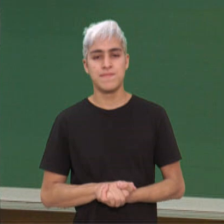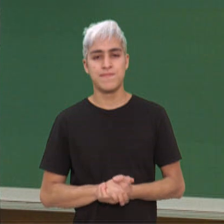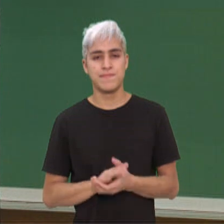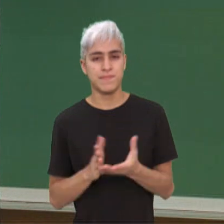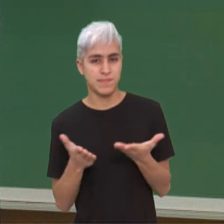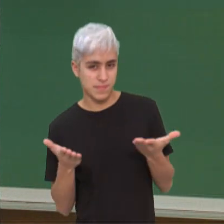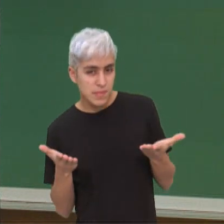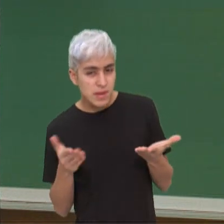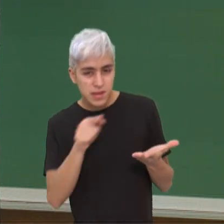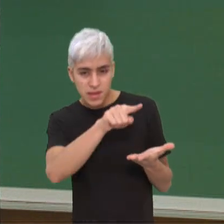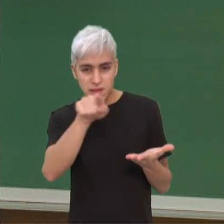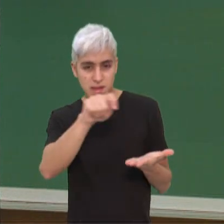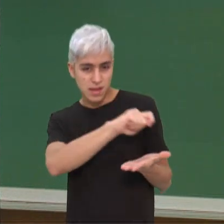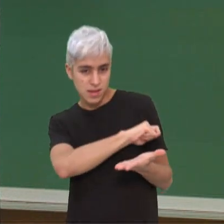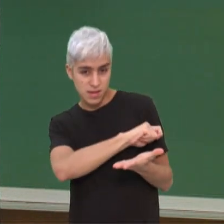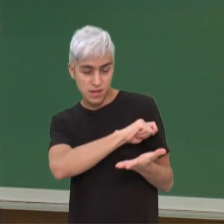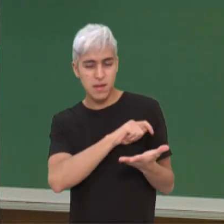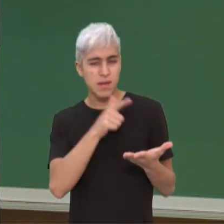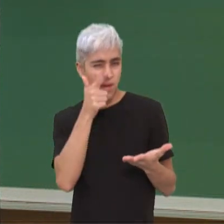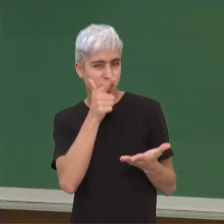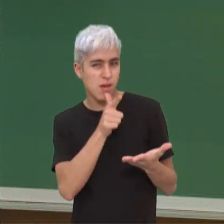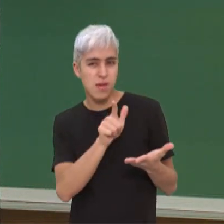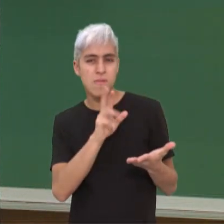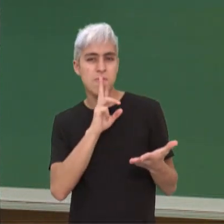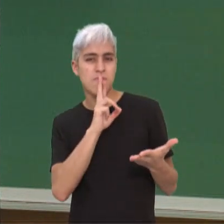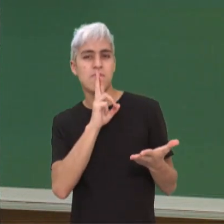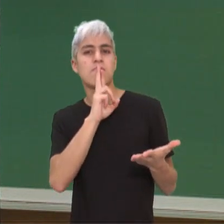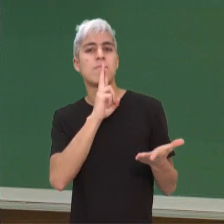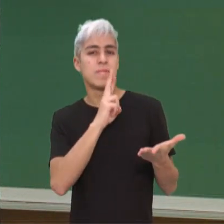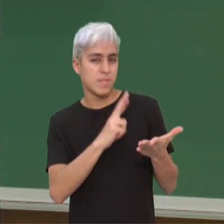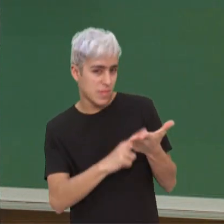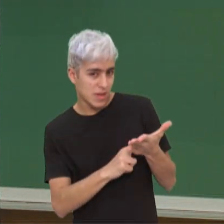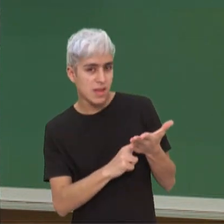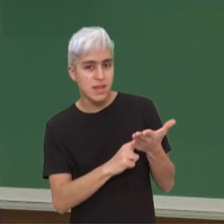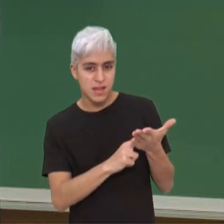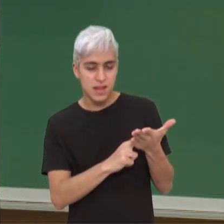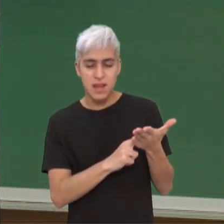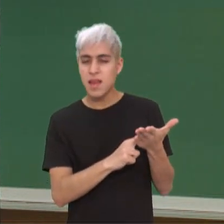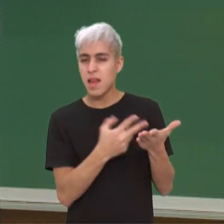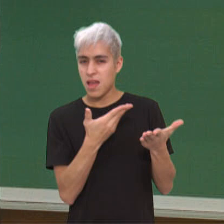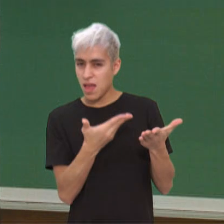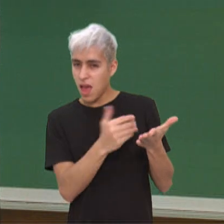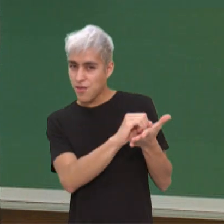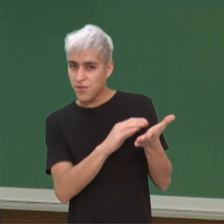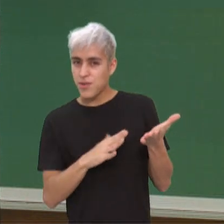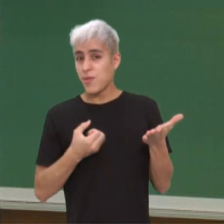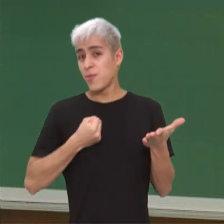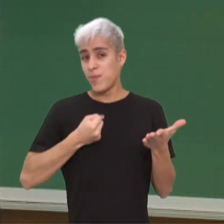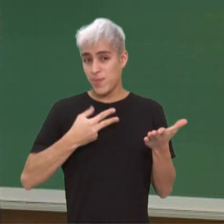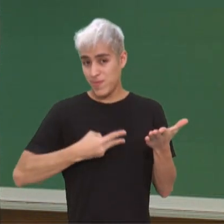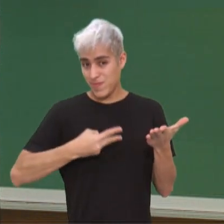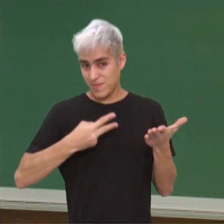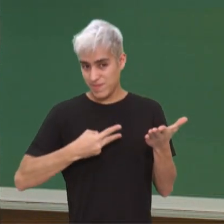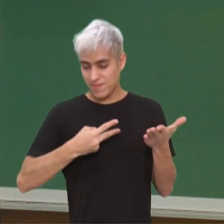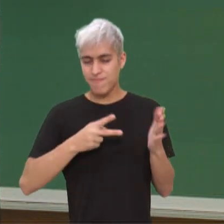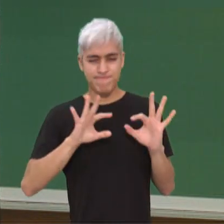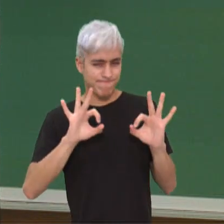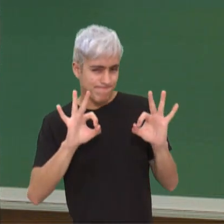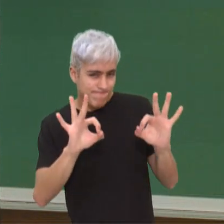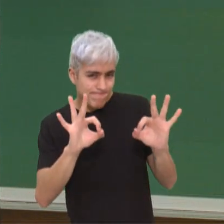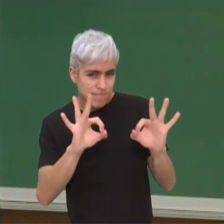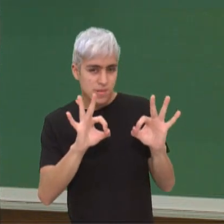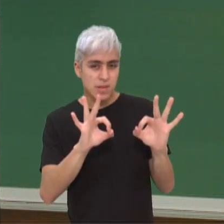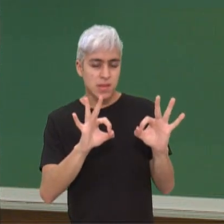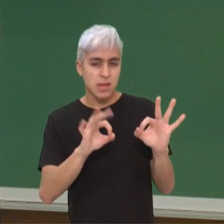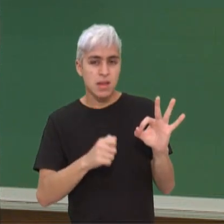E aí, caro aluno, você conseguiu responder aqui a atividade número 2, a